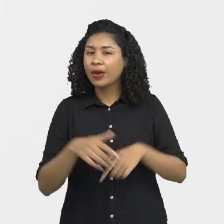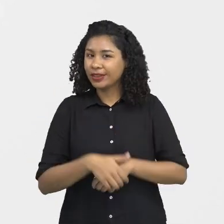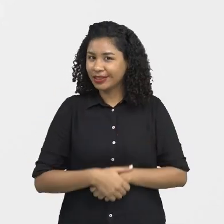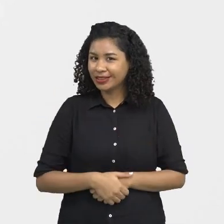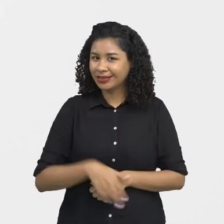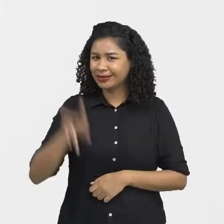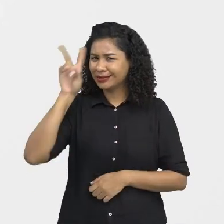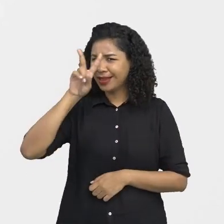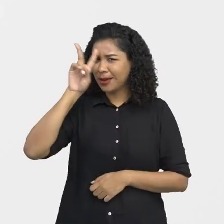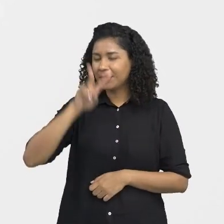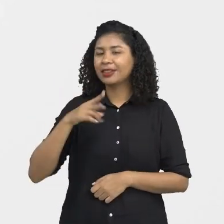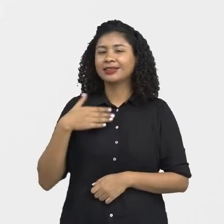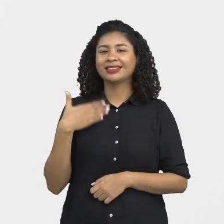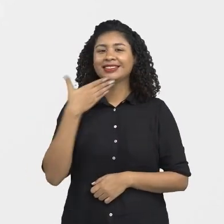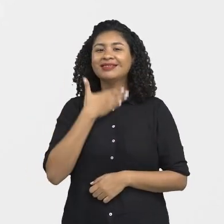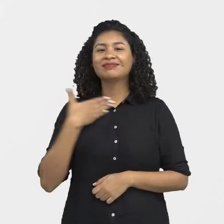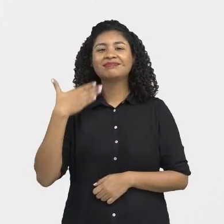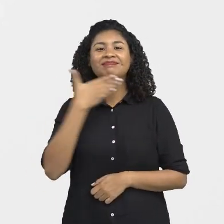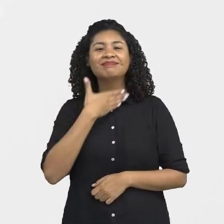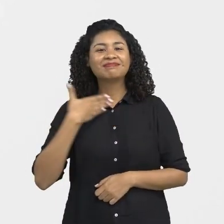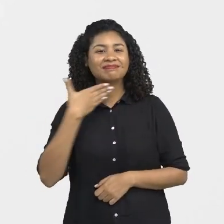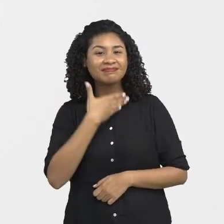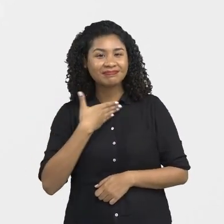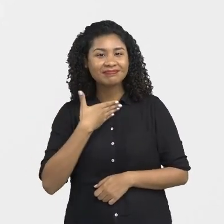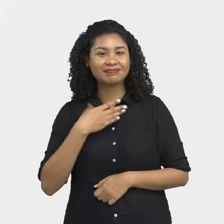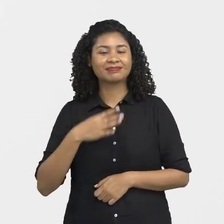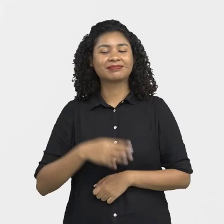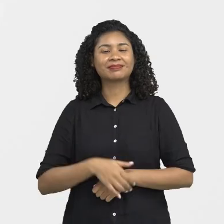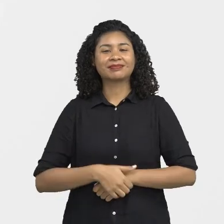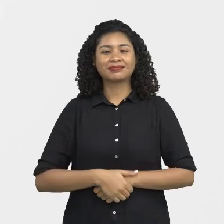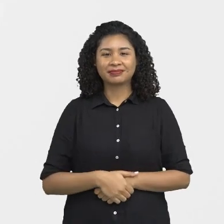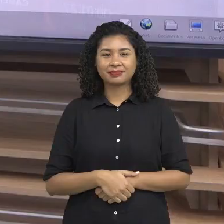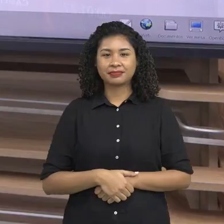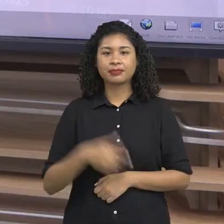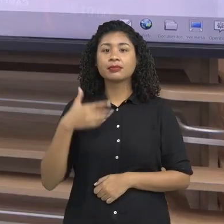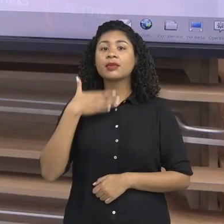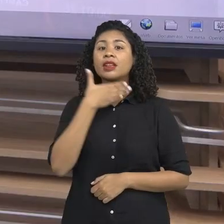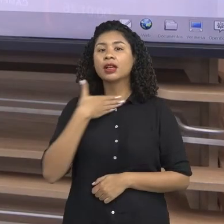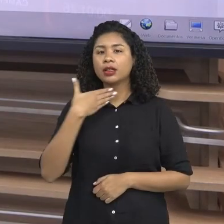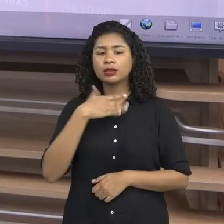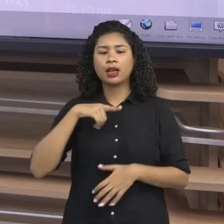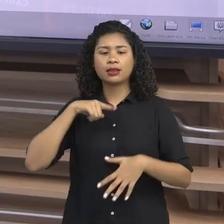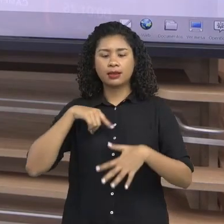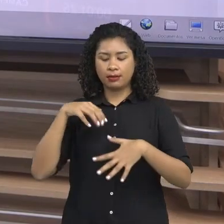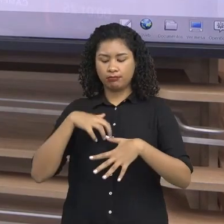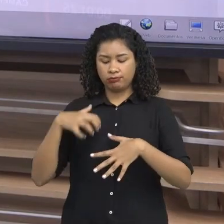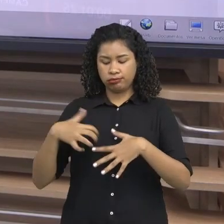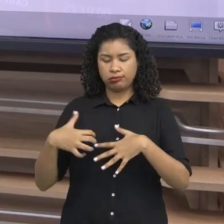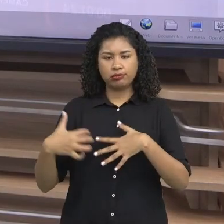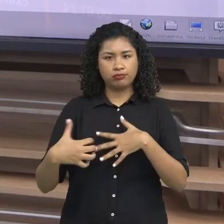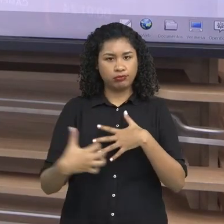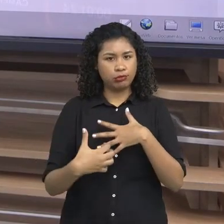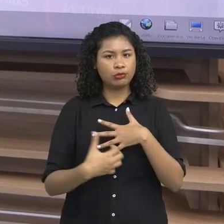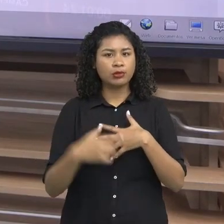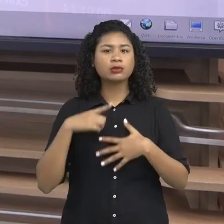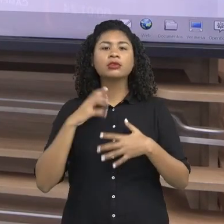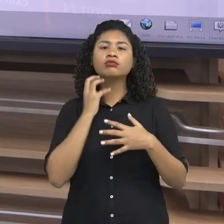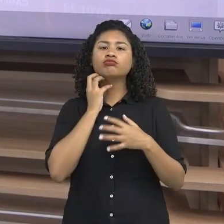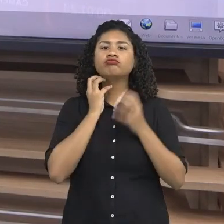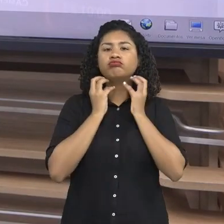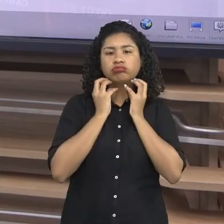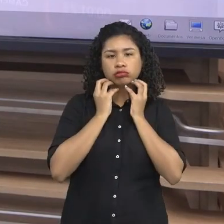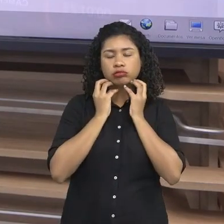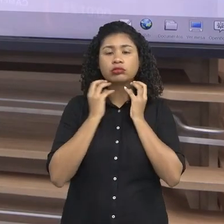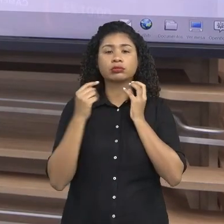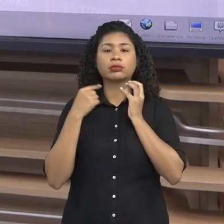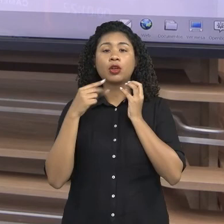Aquela tireoide fica na região aqui do nosso pescoço. Então, por trás da tireoide tem quatro glândulazinhas que